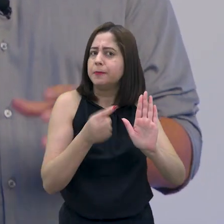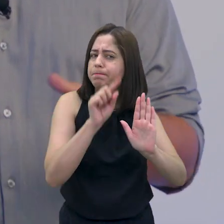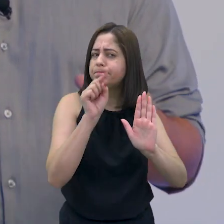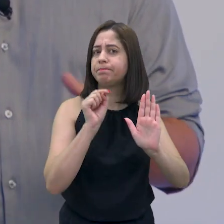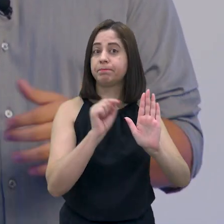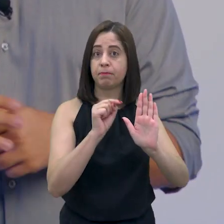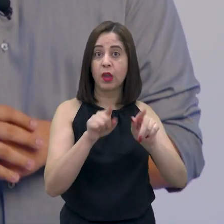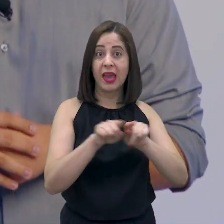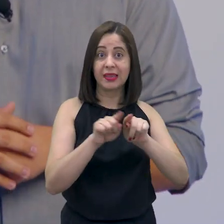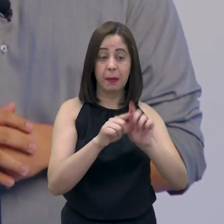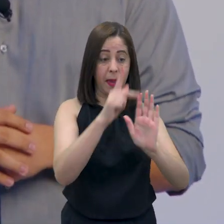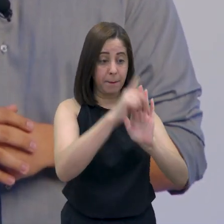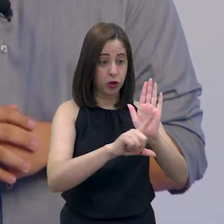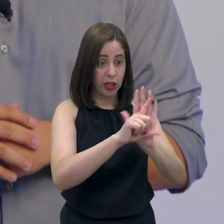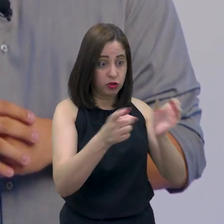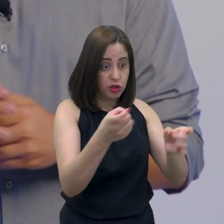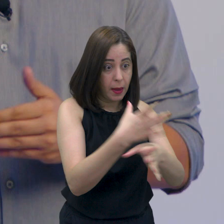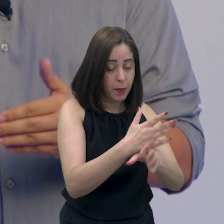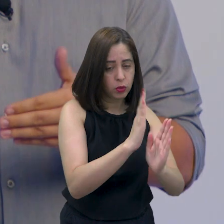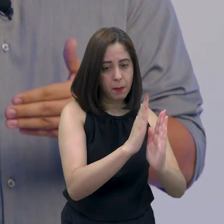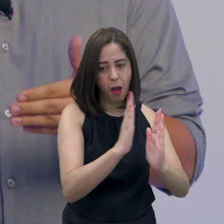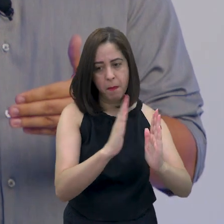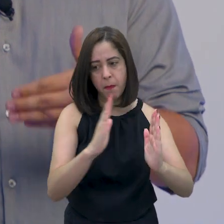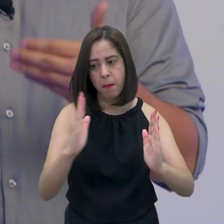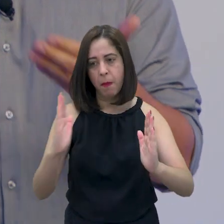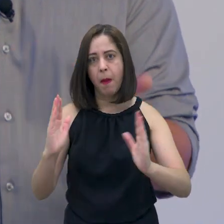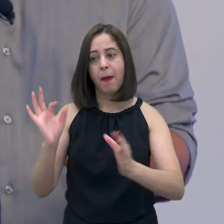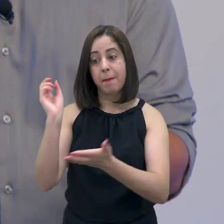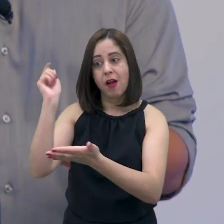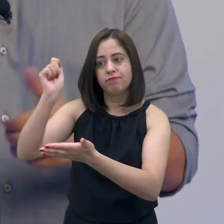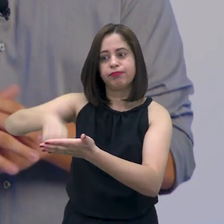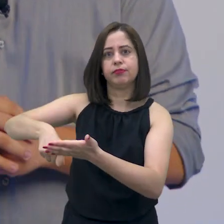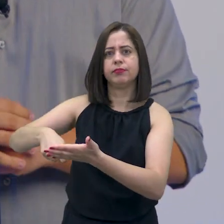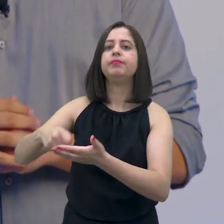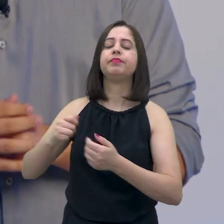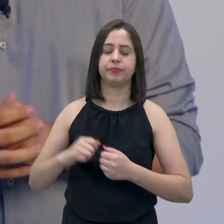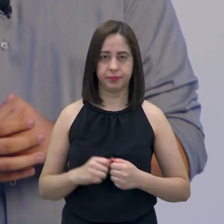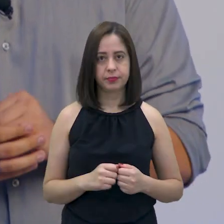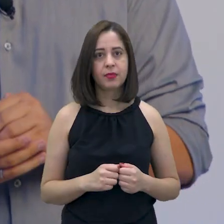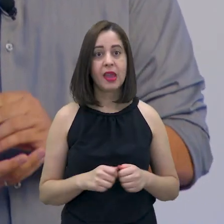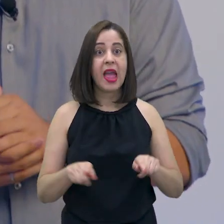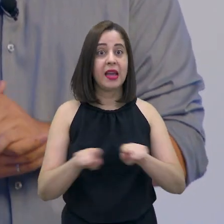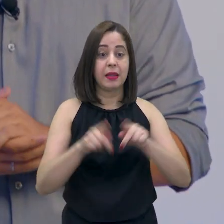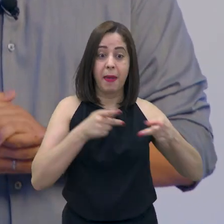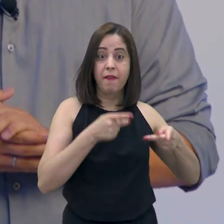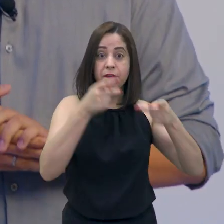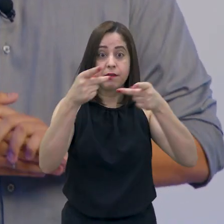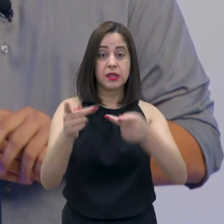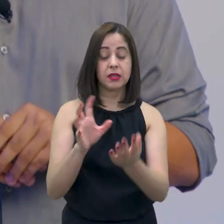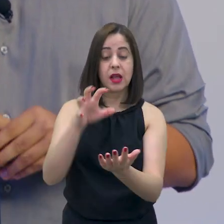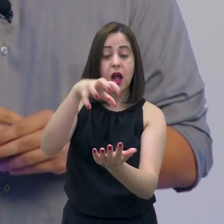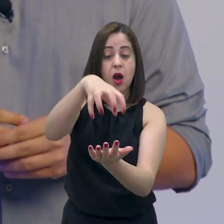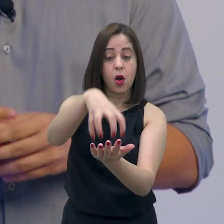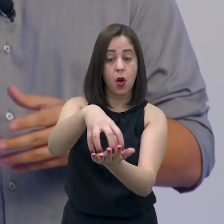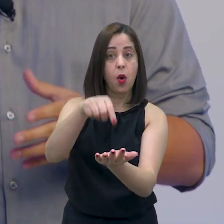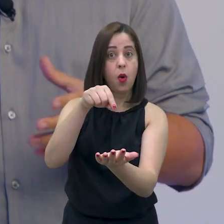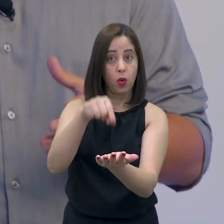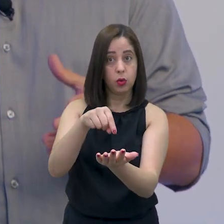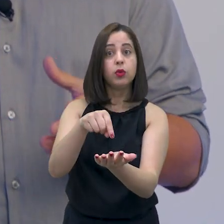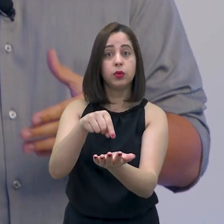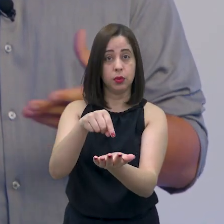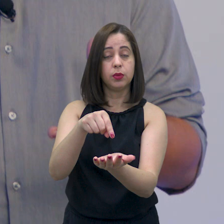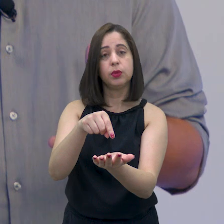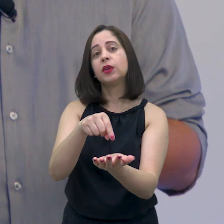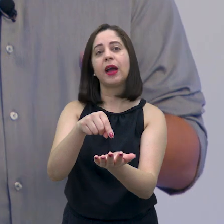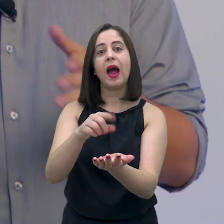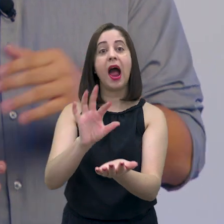e todas as etapas que acontecem até a lei começar a valer. Na nossa série de visitas aos órgãos públicos, hoje chegou